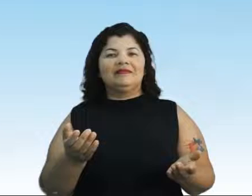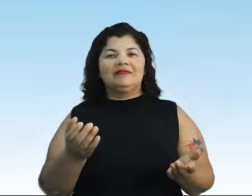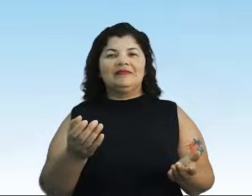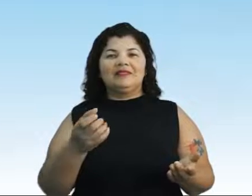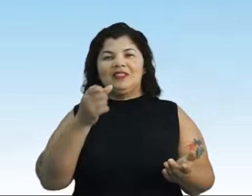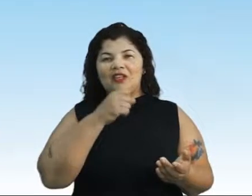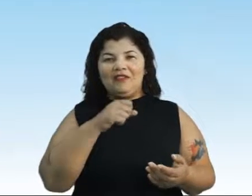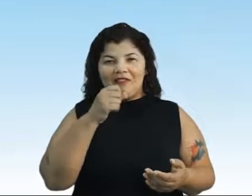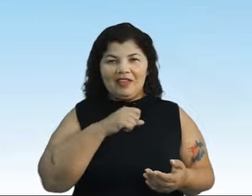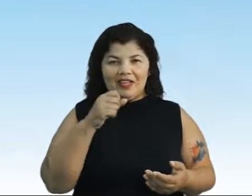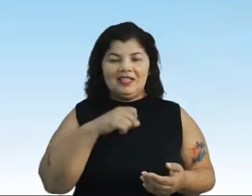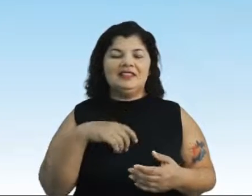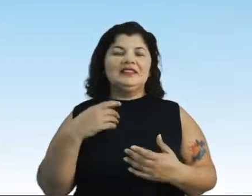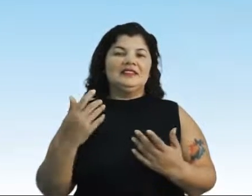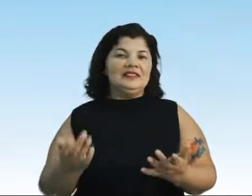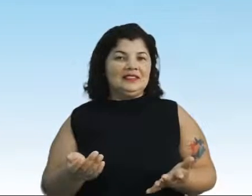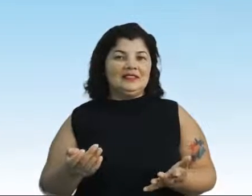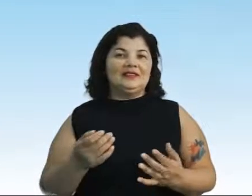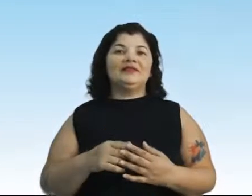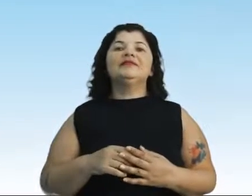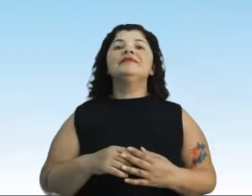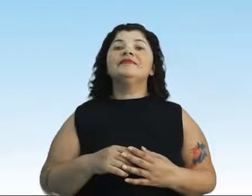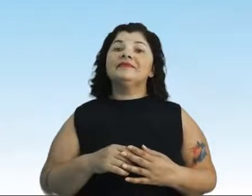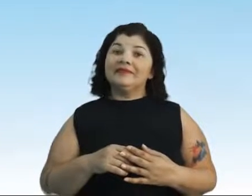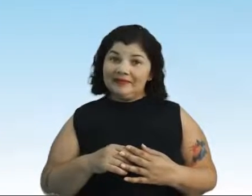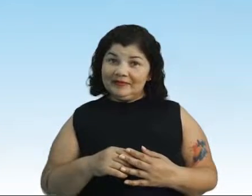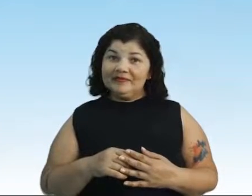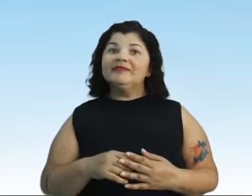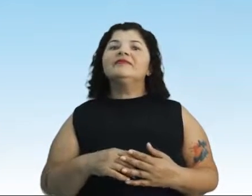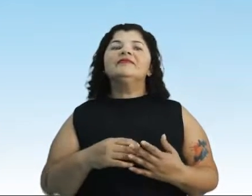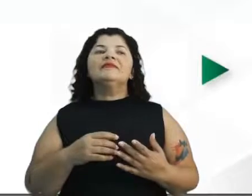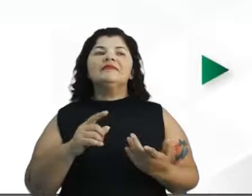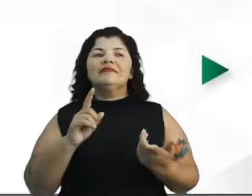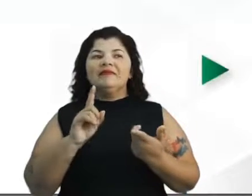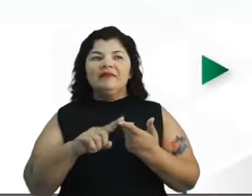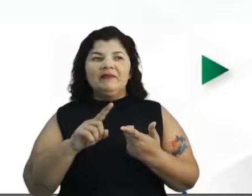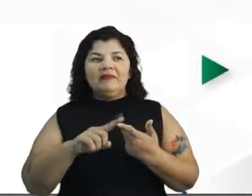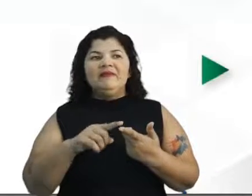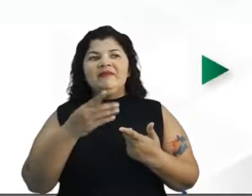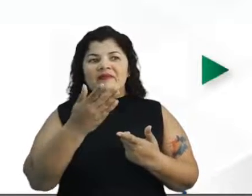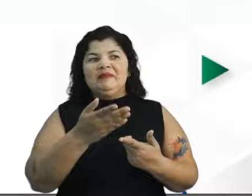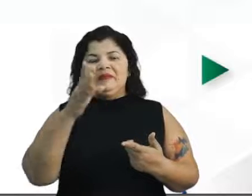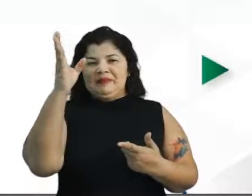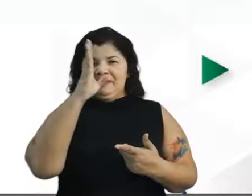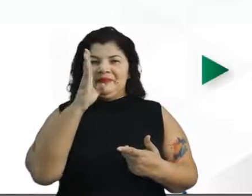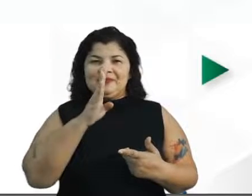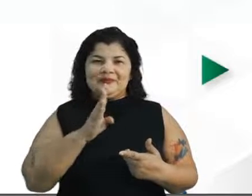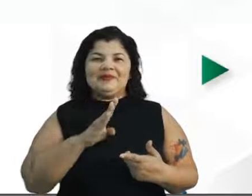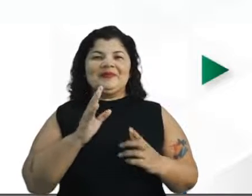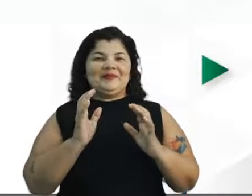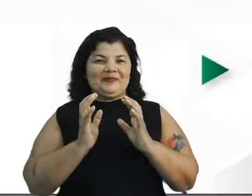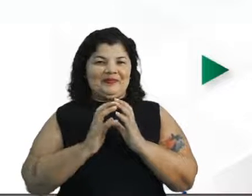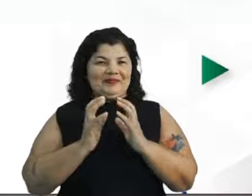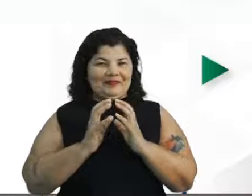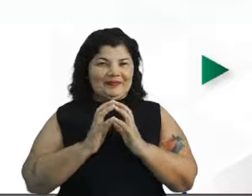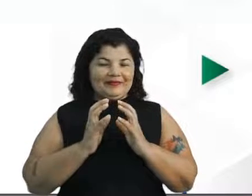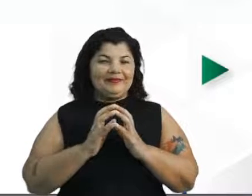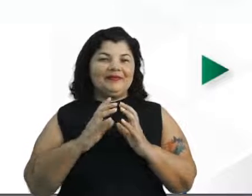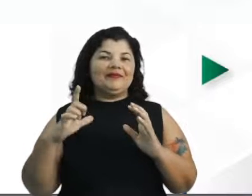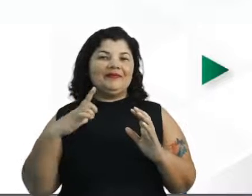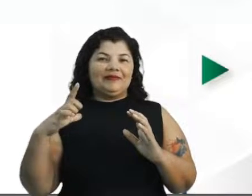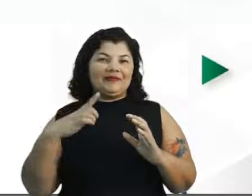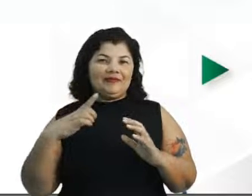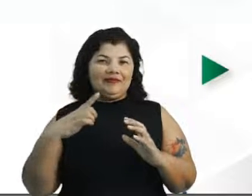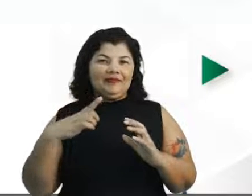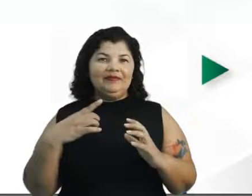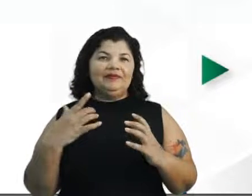sorvete. E se a gente pensar bem, seguindo aí essa tela, aqui no Brasil, aqui em Recife, nós temos no